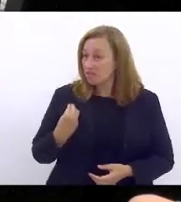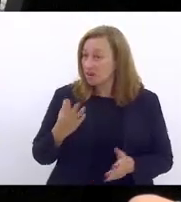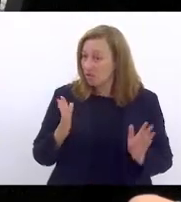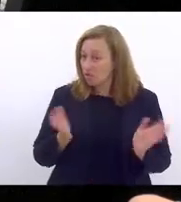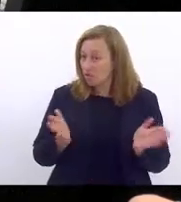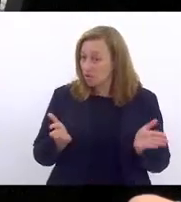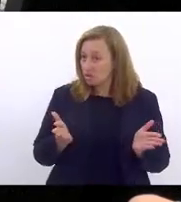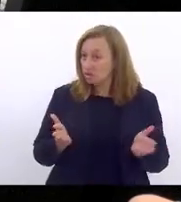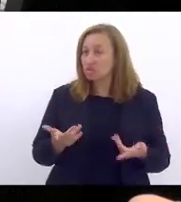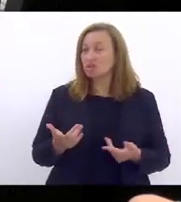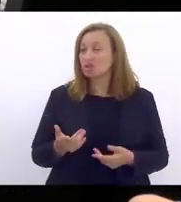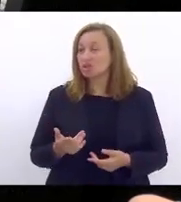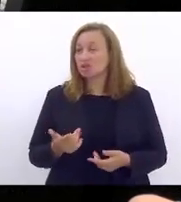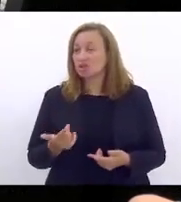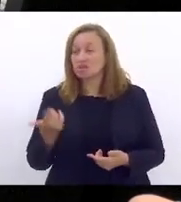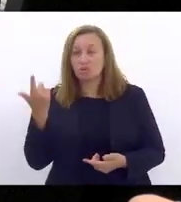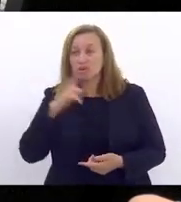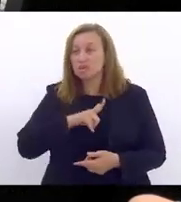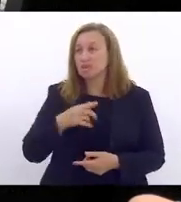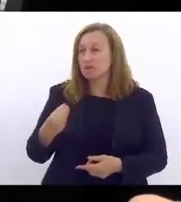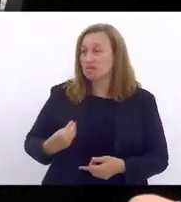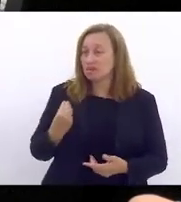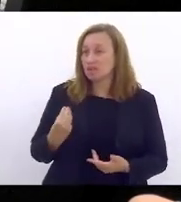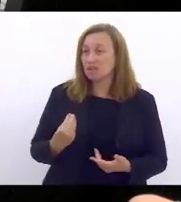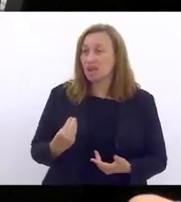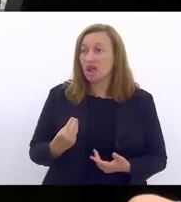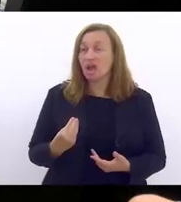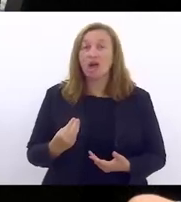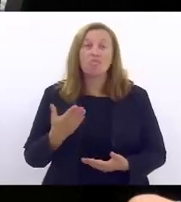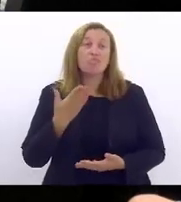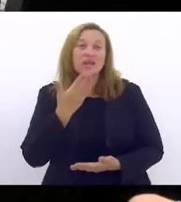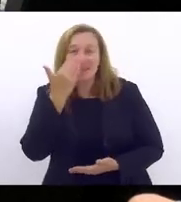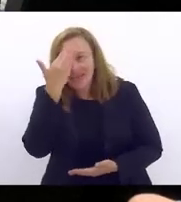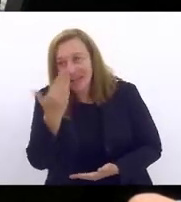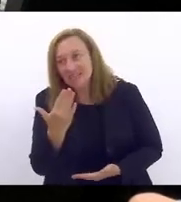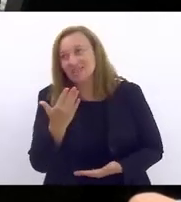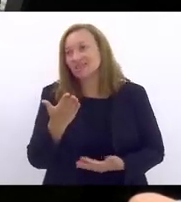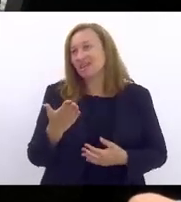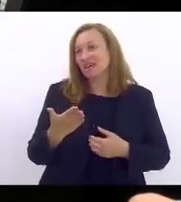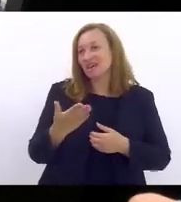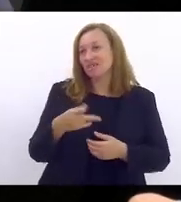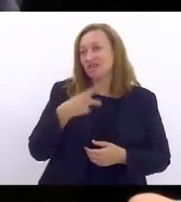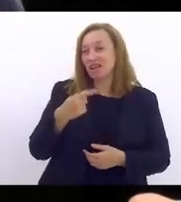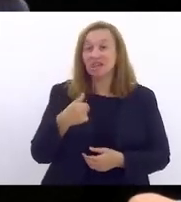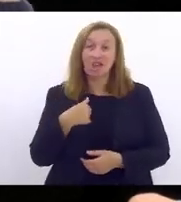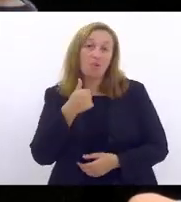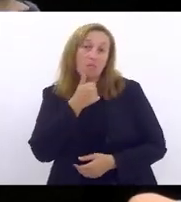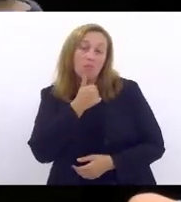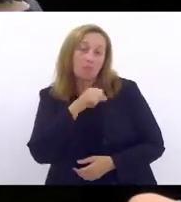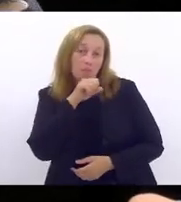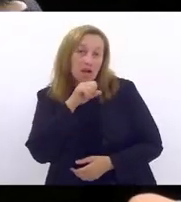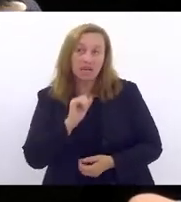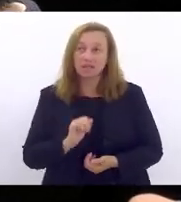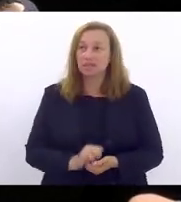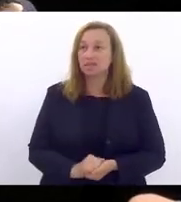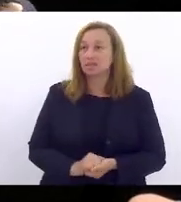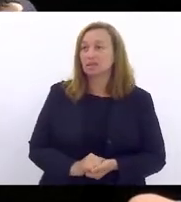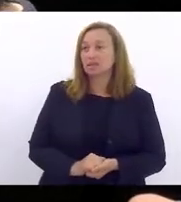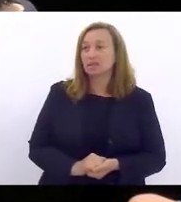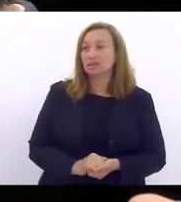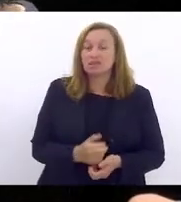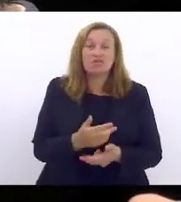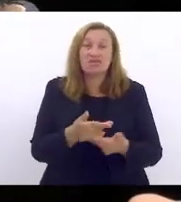que não seja um elogio, obrigada por ter me chamado de mãezinha, obrigada por ter... São